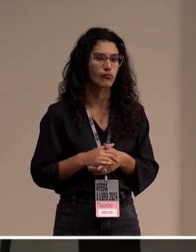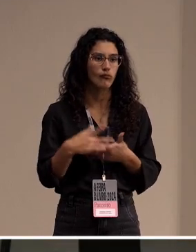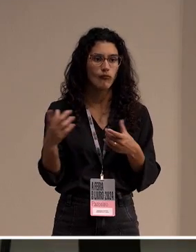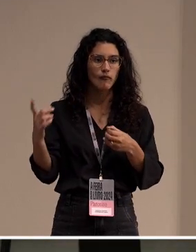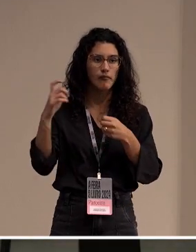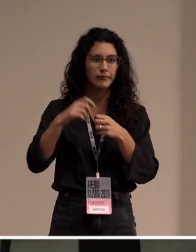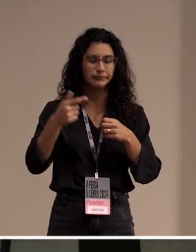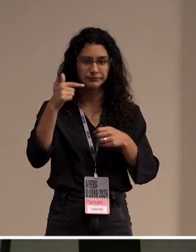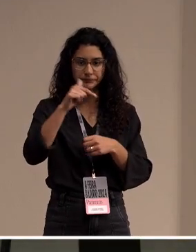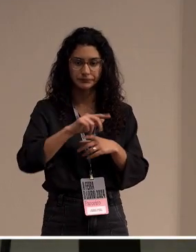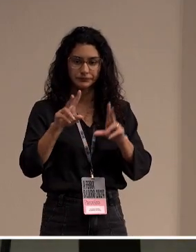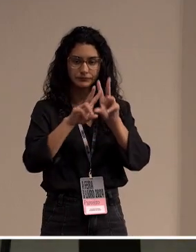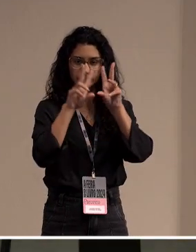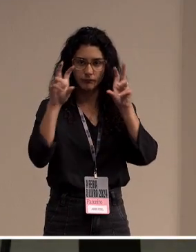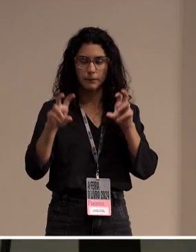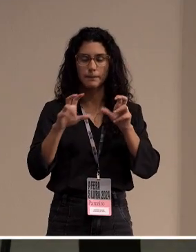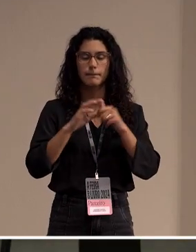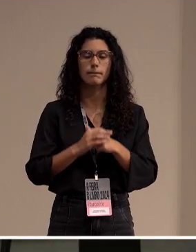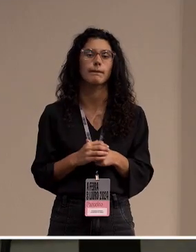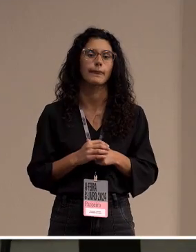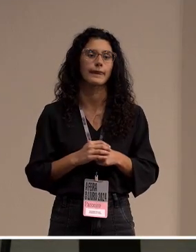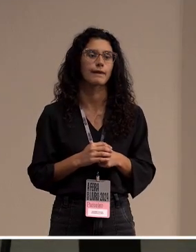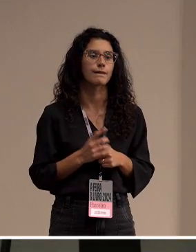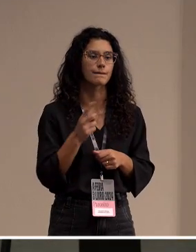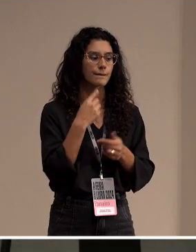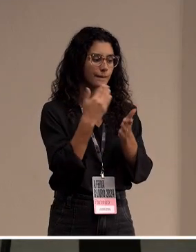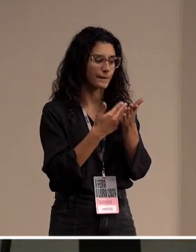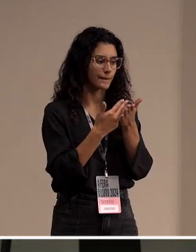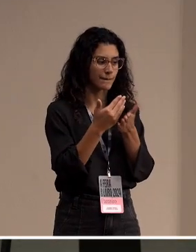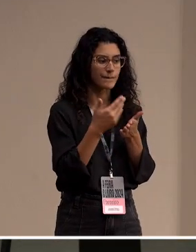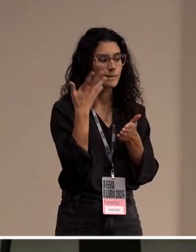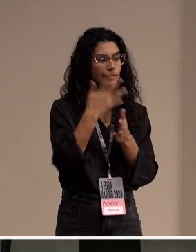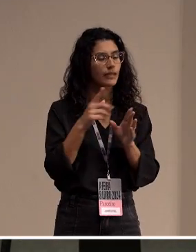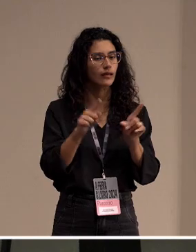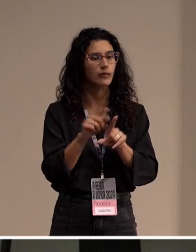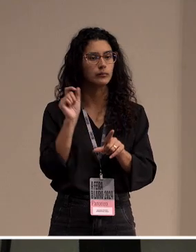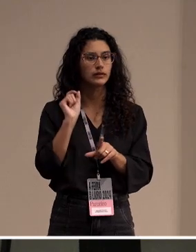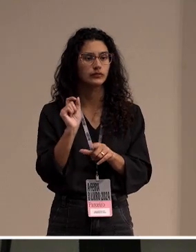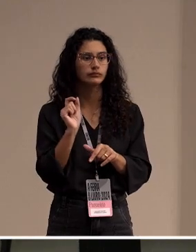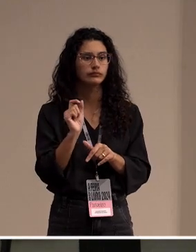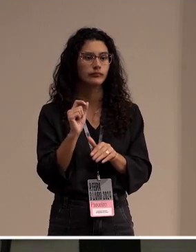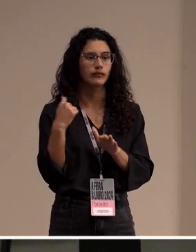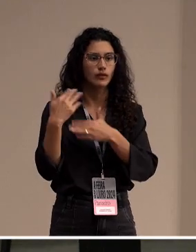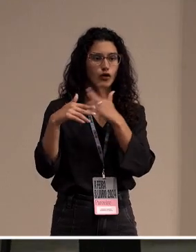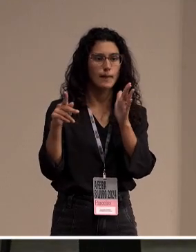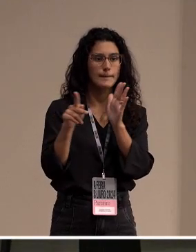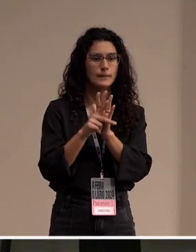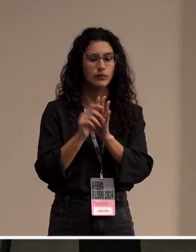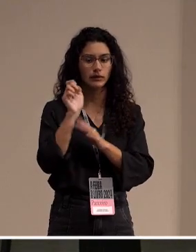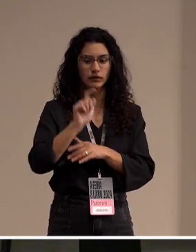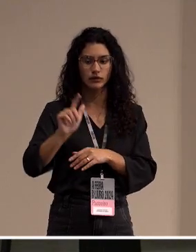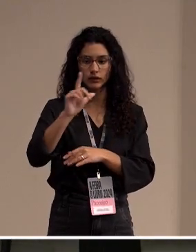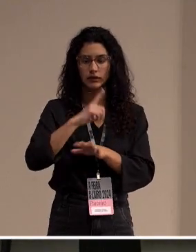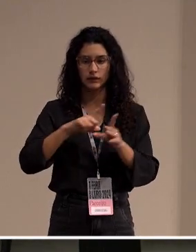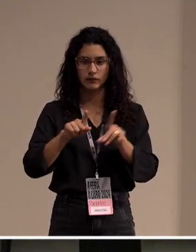Voltando ao tema, né, da nossa conversa e falando sobre essa tradição da